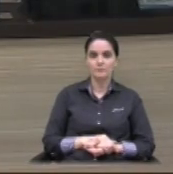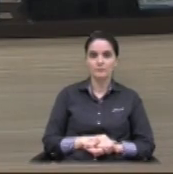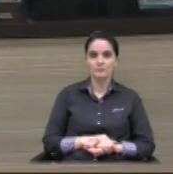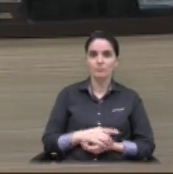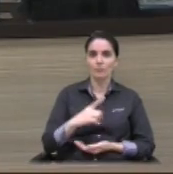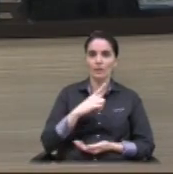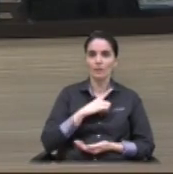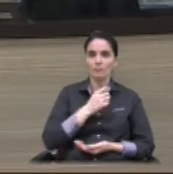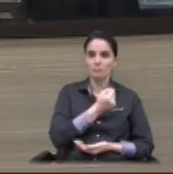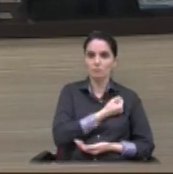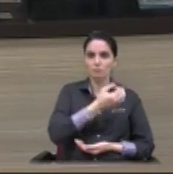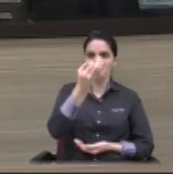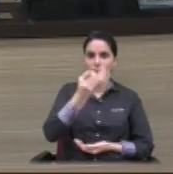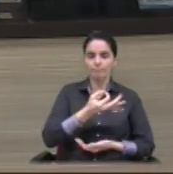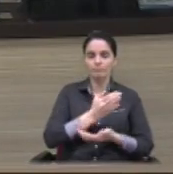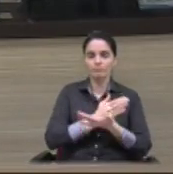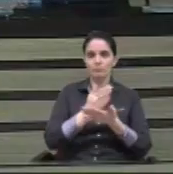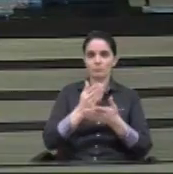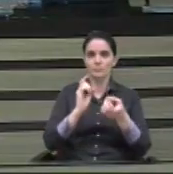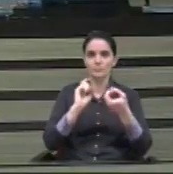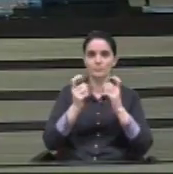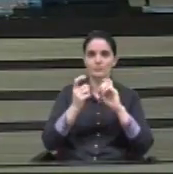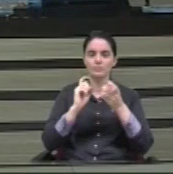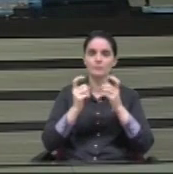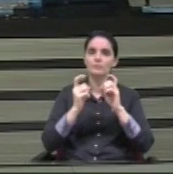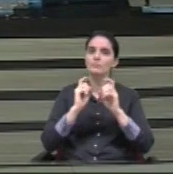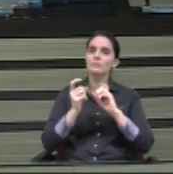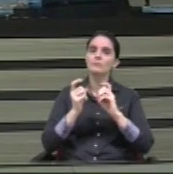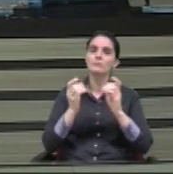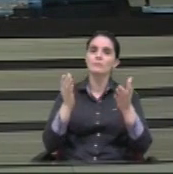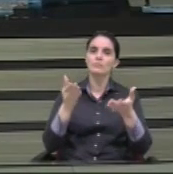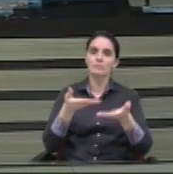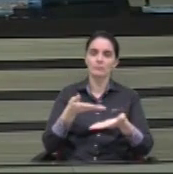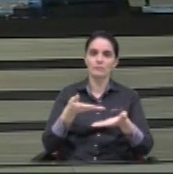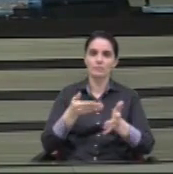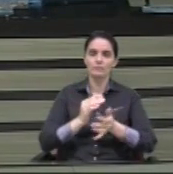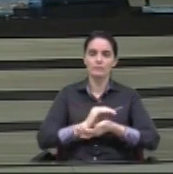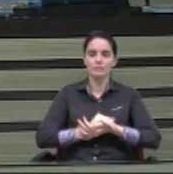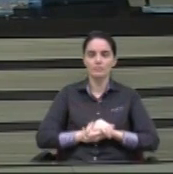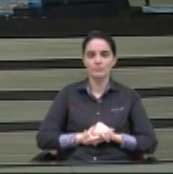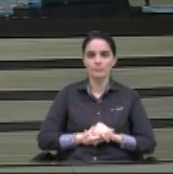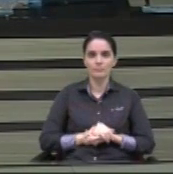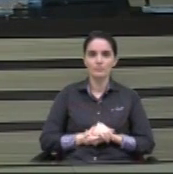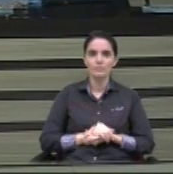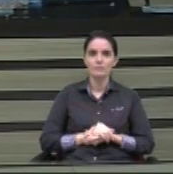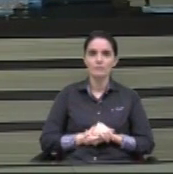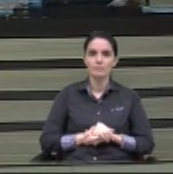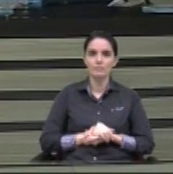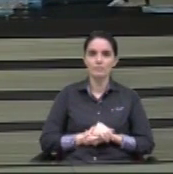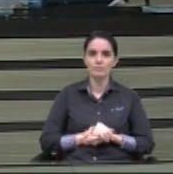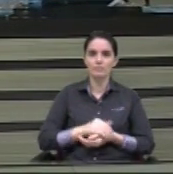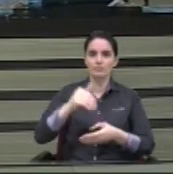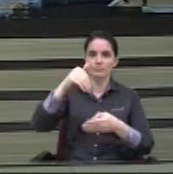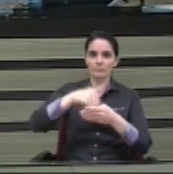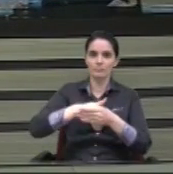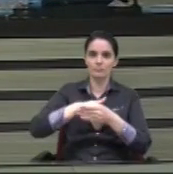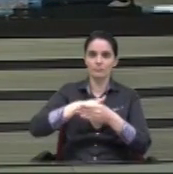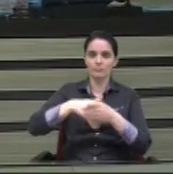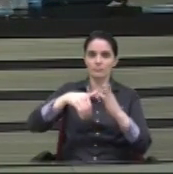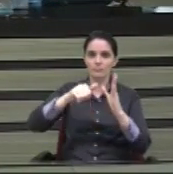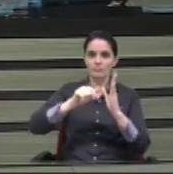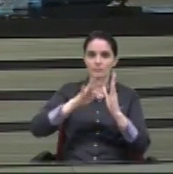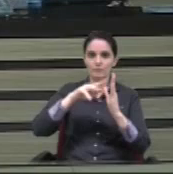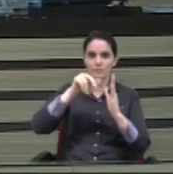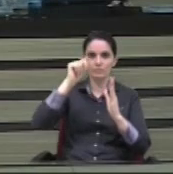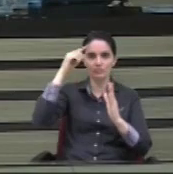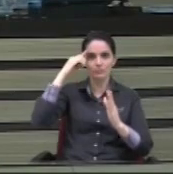Havendo o número regimental, esta presidência dá por iniciada a presente sessão e coloca em votação a ata do